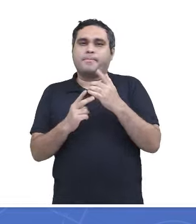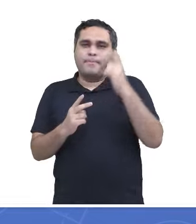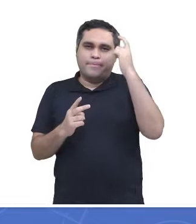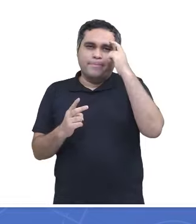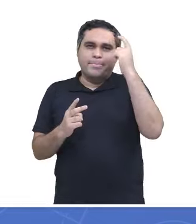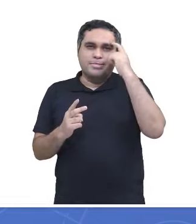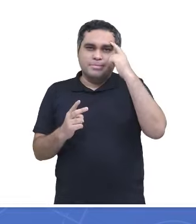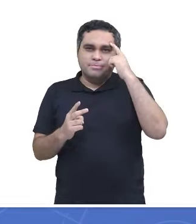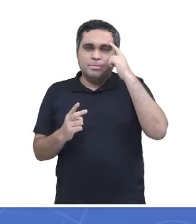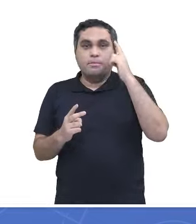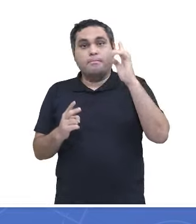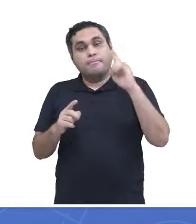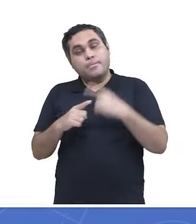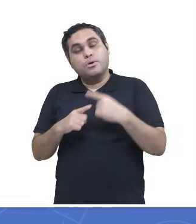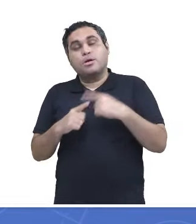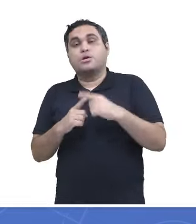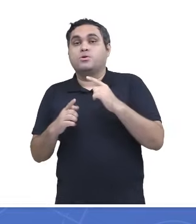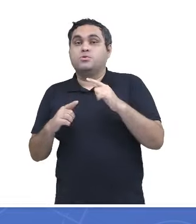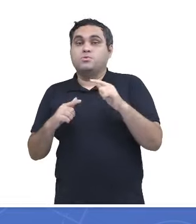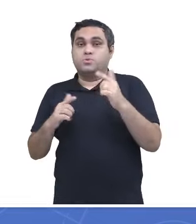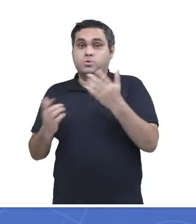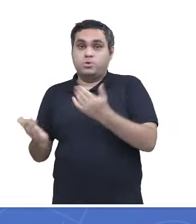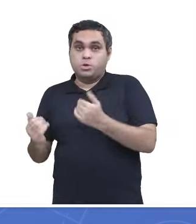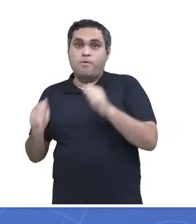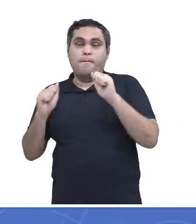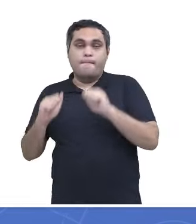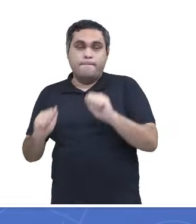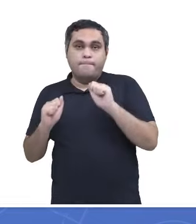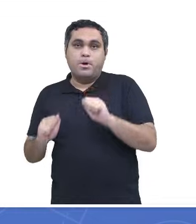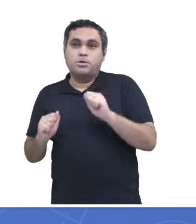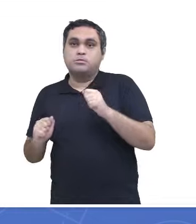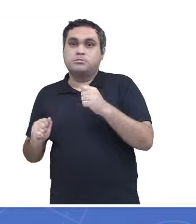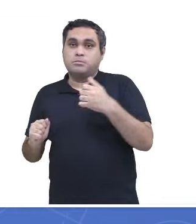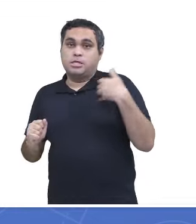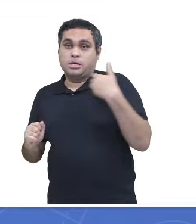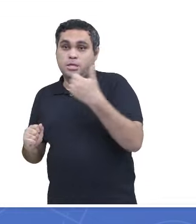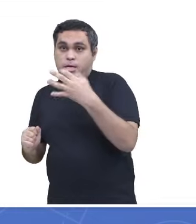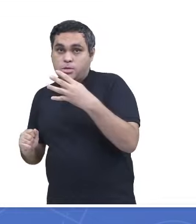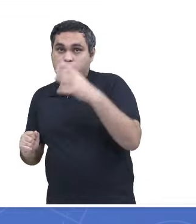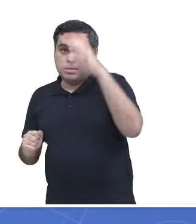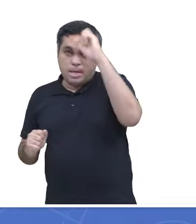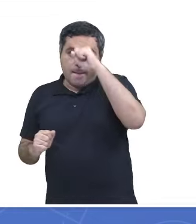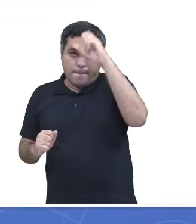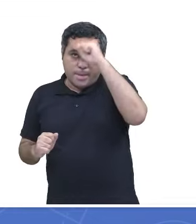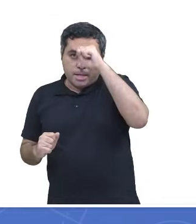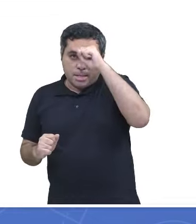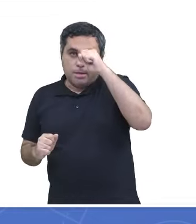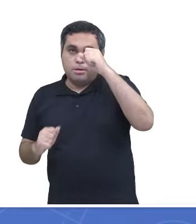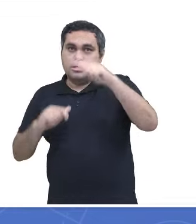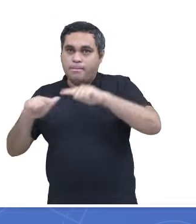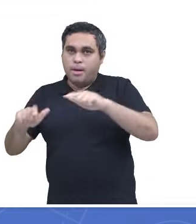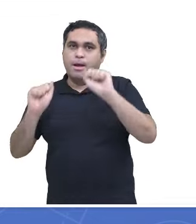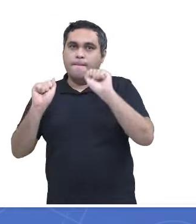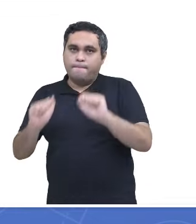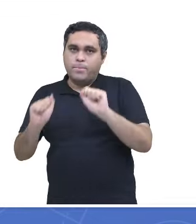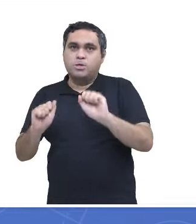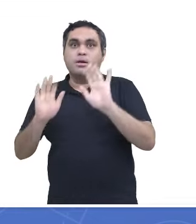trabalhar na condição de aprendizes a partir de 14 anos, mas apenas a partir dos 16 é